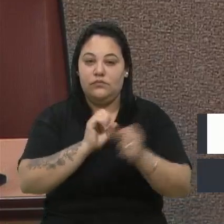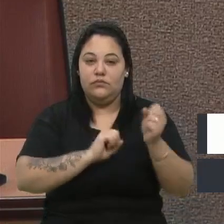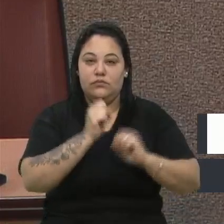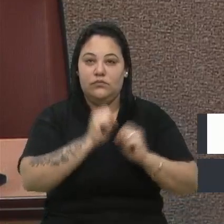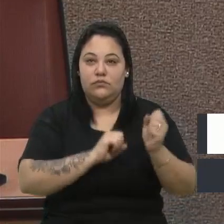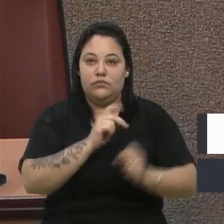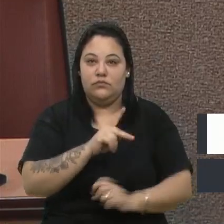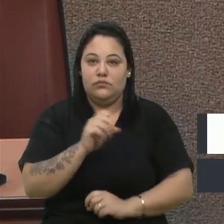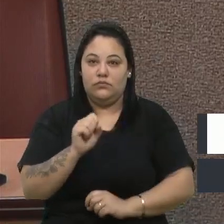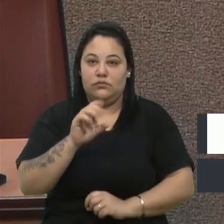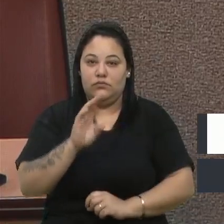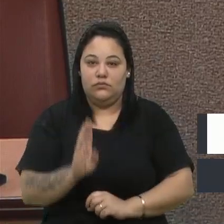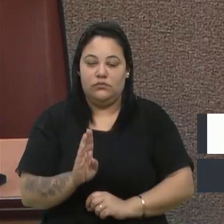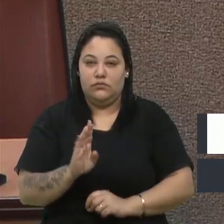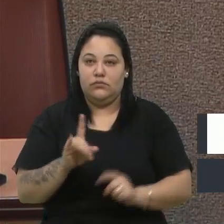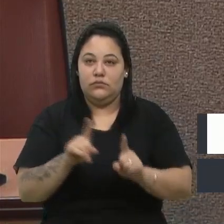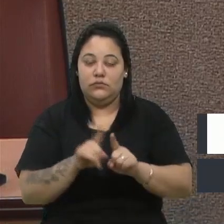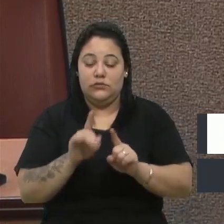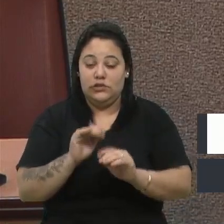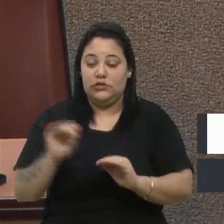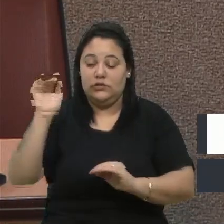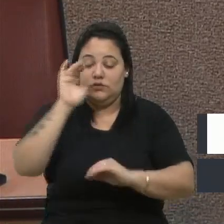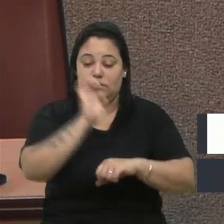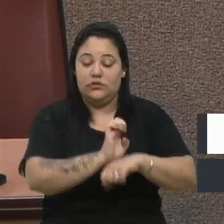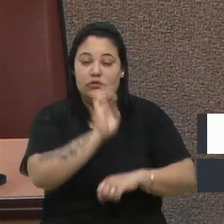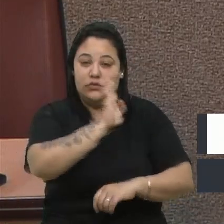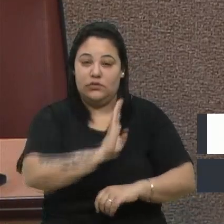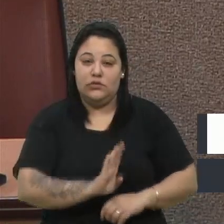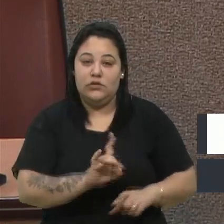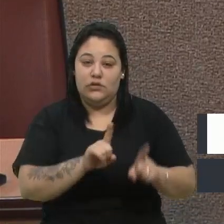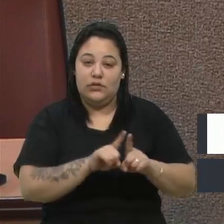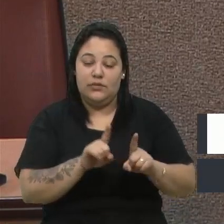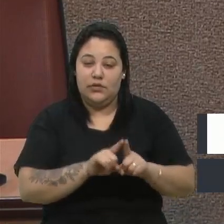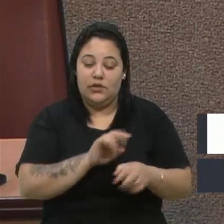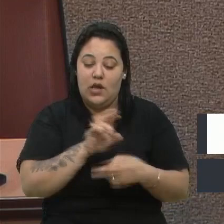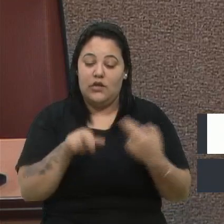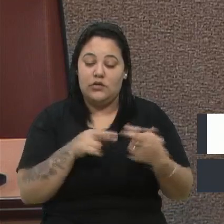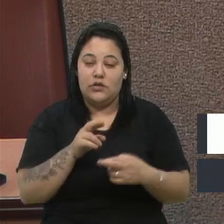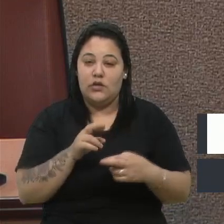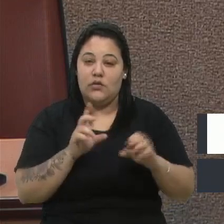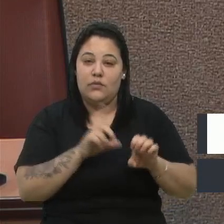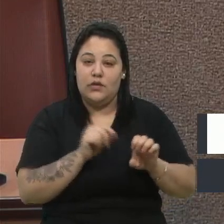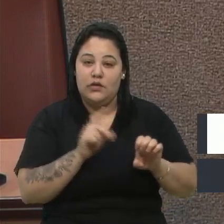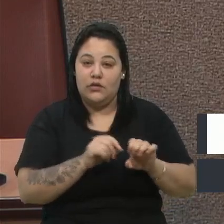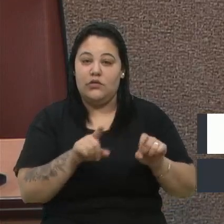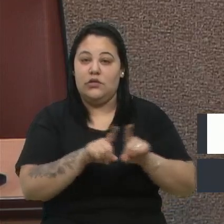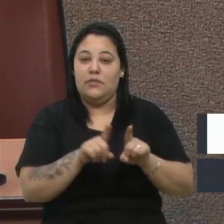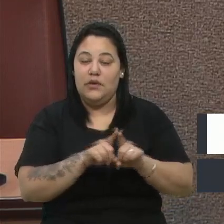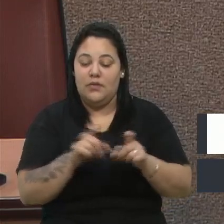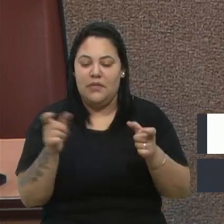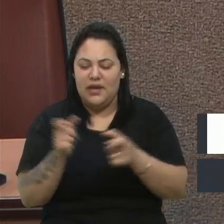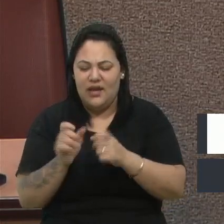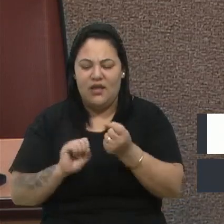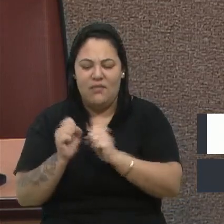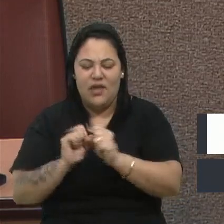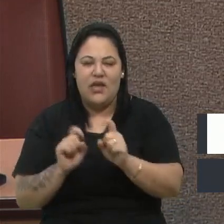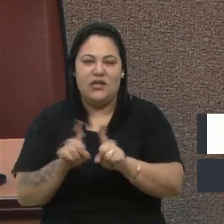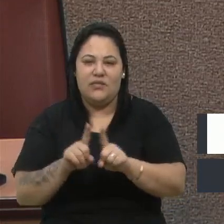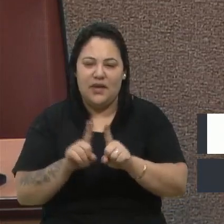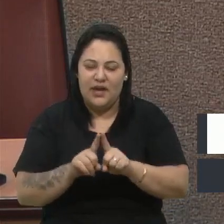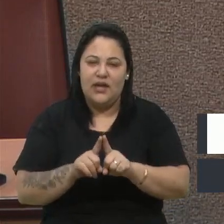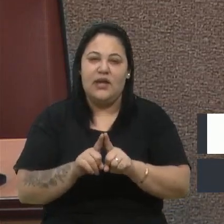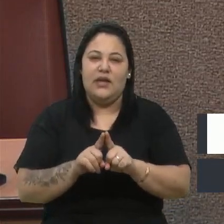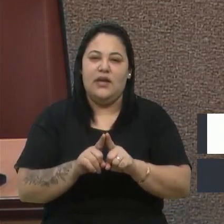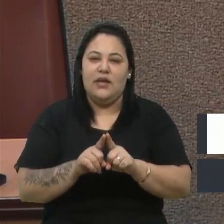PSB em nível estadual e também em nível nacional, na questão do empreendedorismo, na questão dos pequenos empreendimentos, na questão